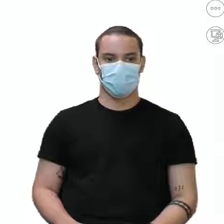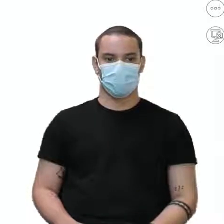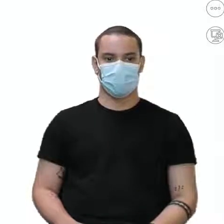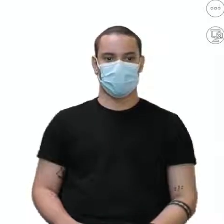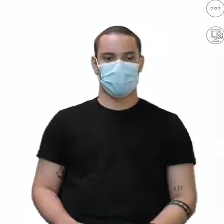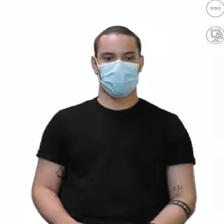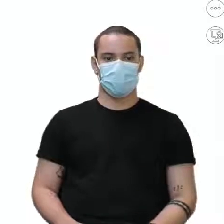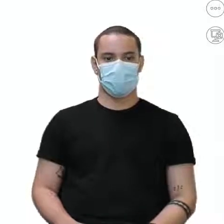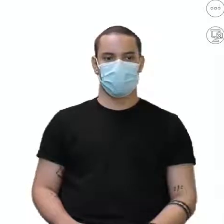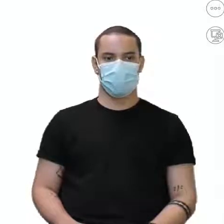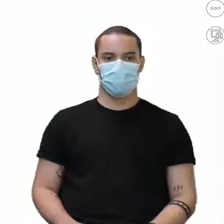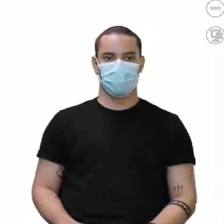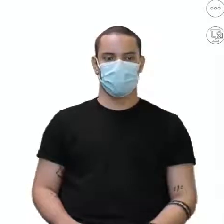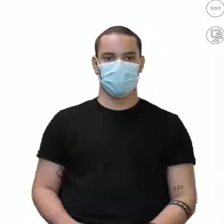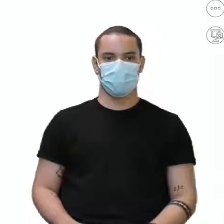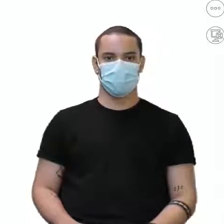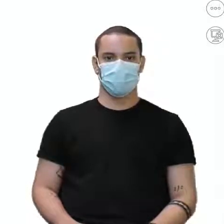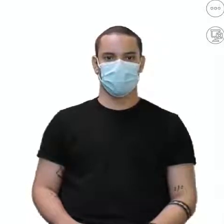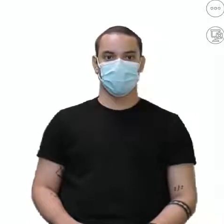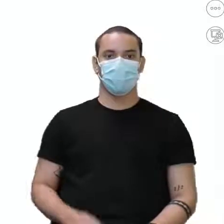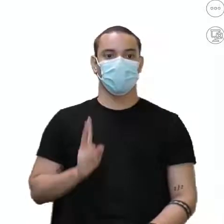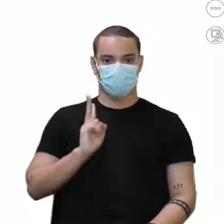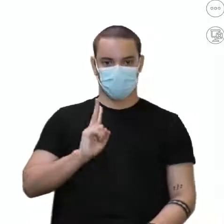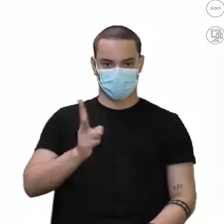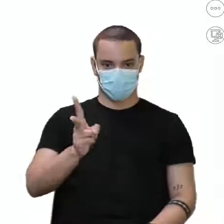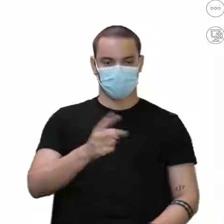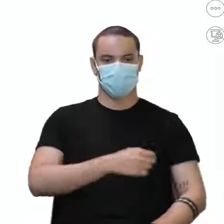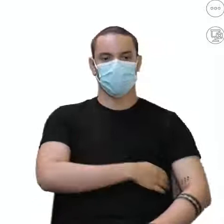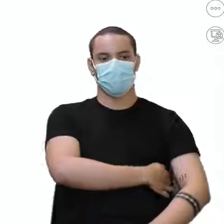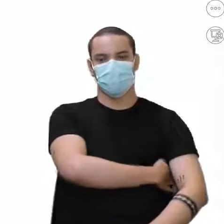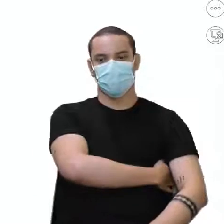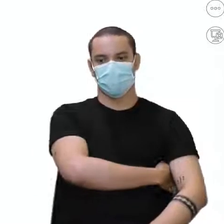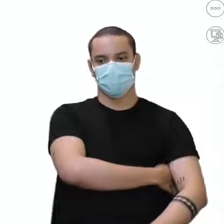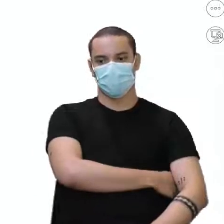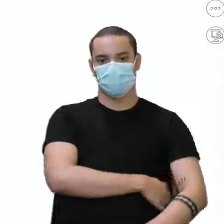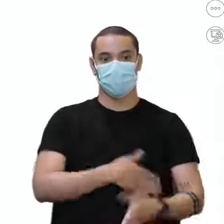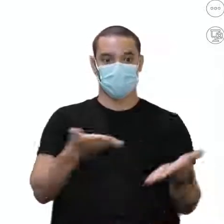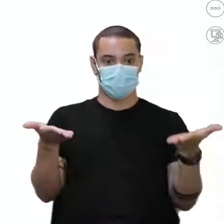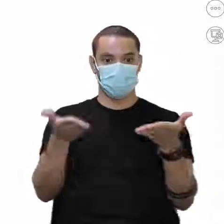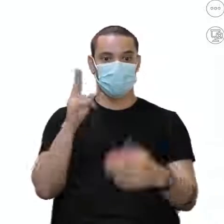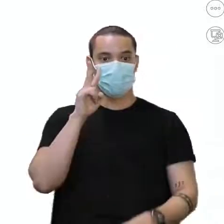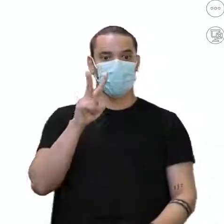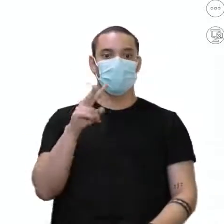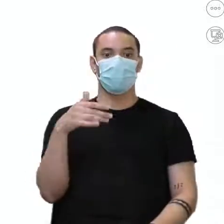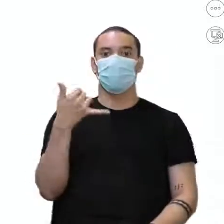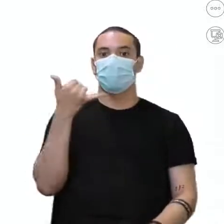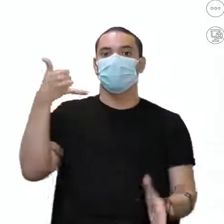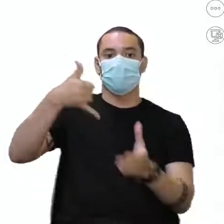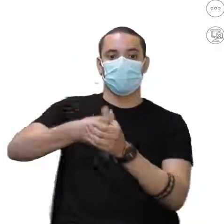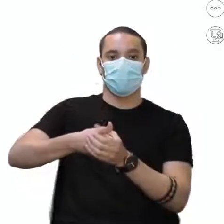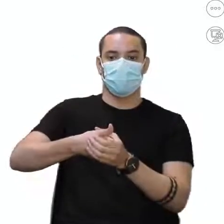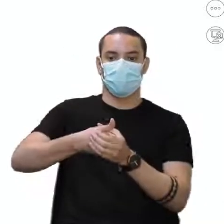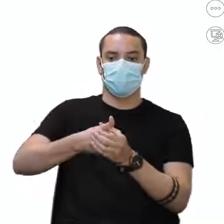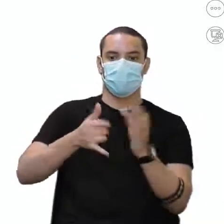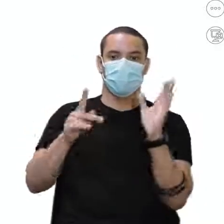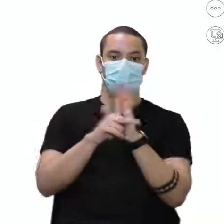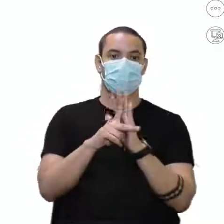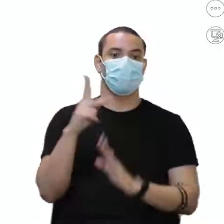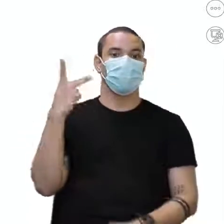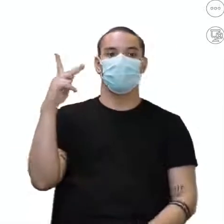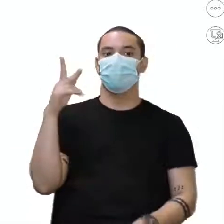seguir mais. Presta atenção aí. Agora sim, nós vamos ver. Qual é o telefone